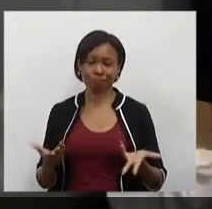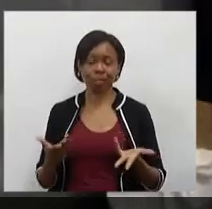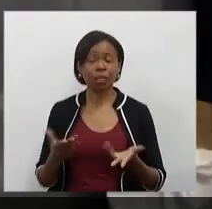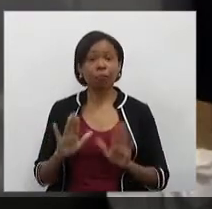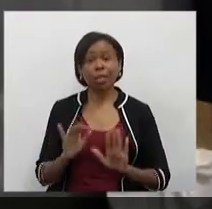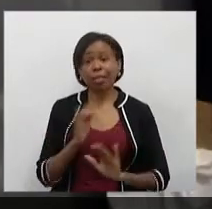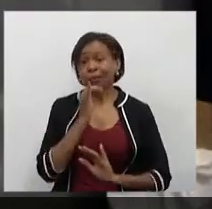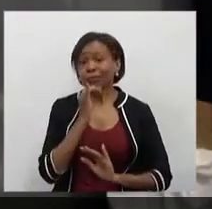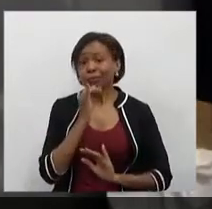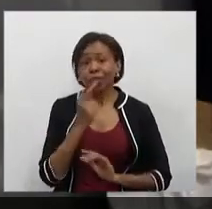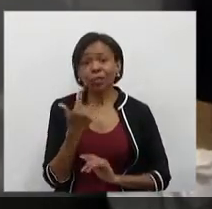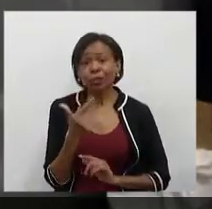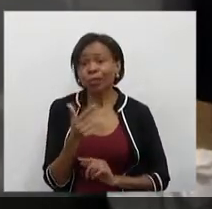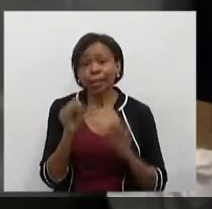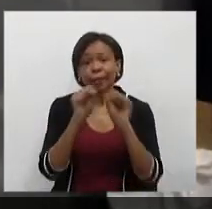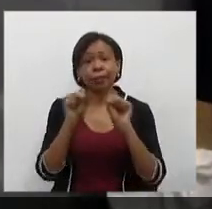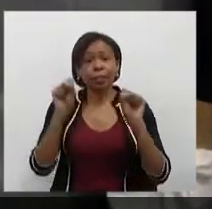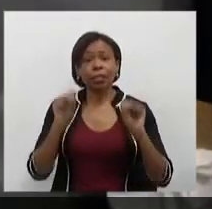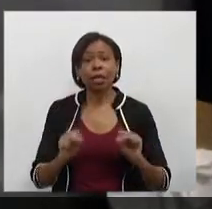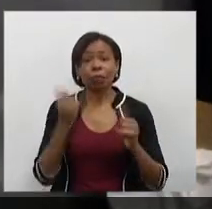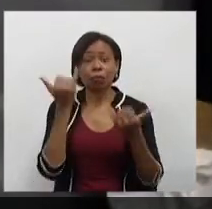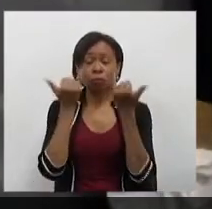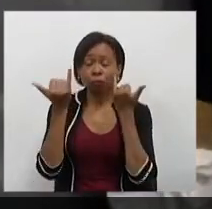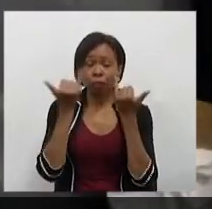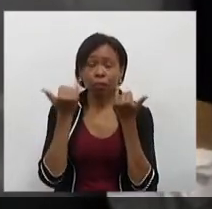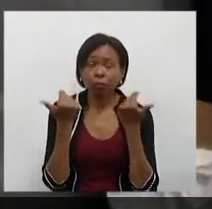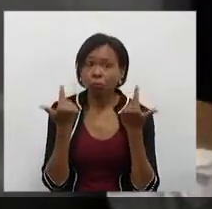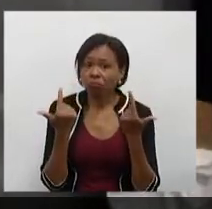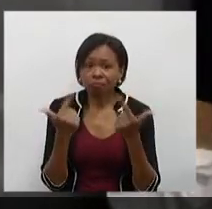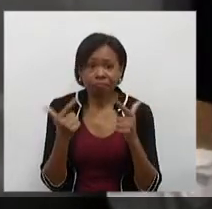de informação e aí, se houver, eu fico assim,